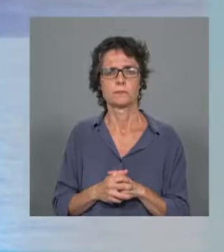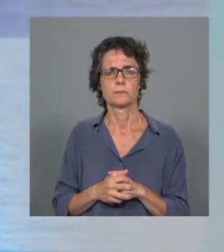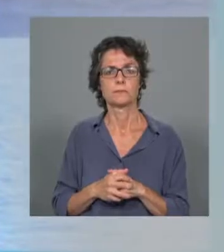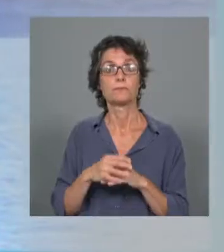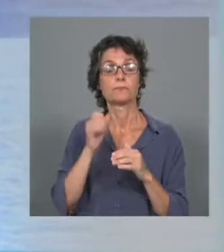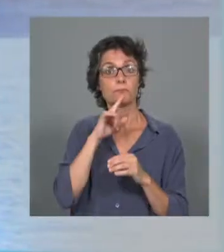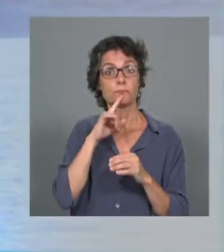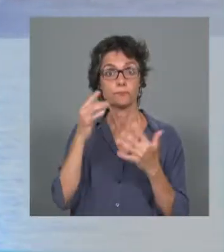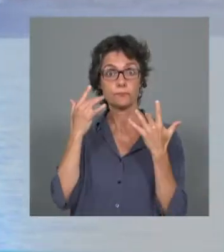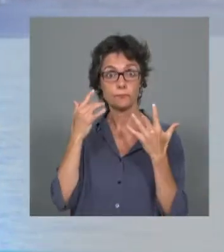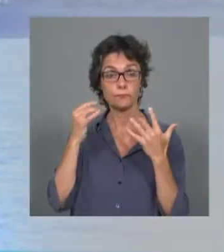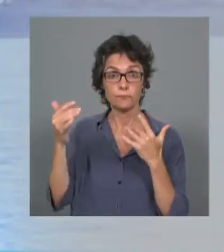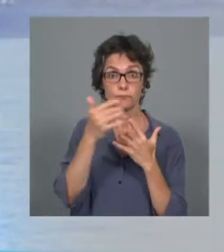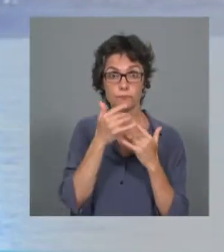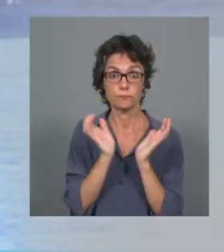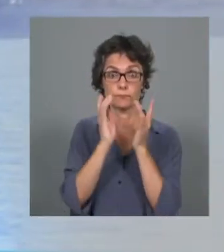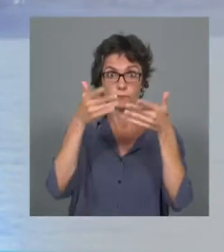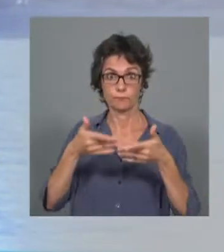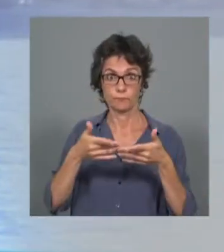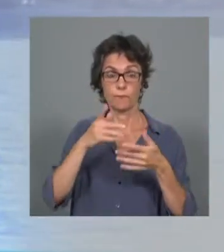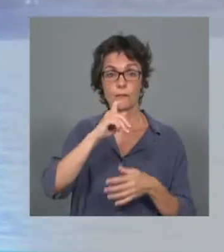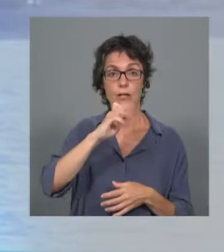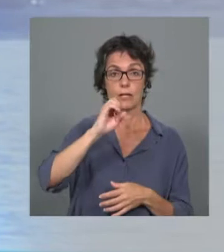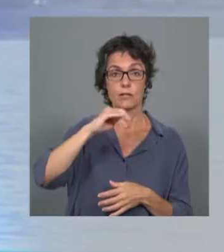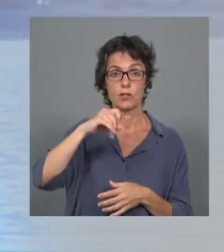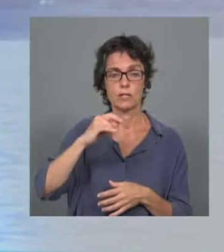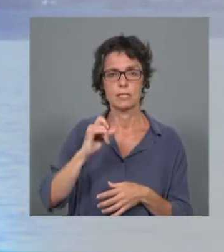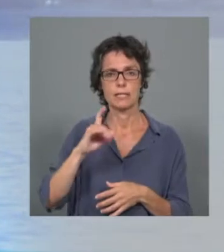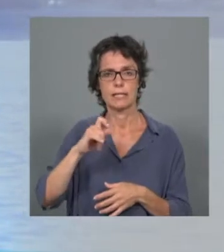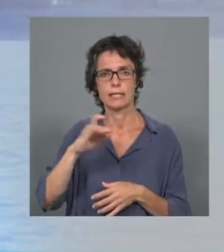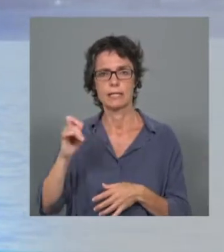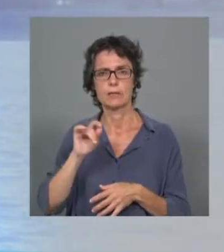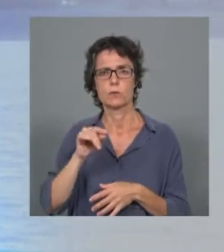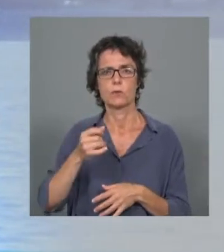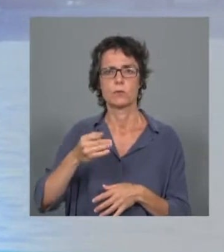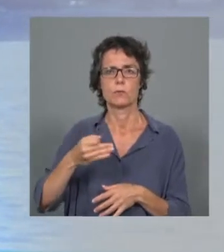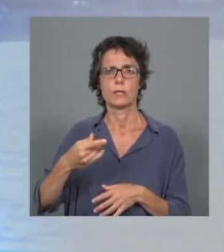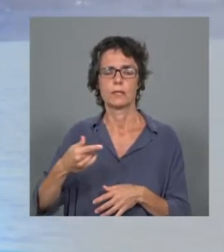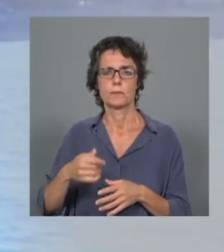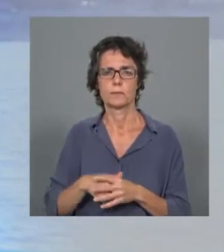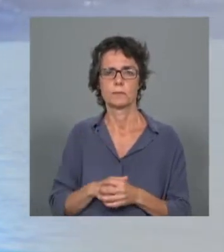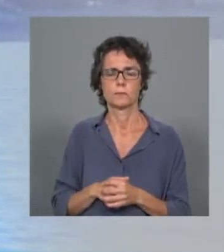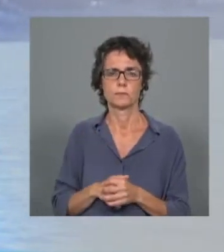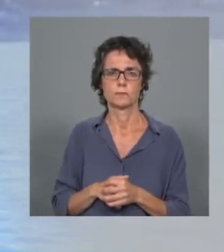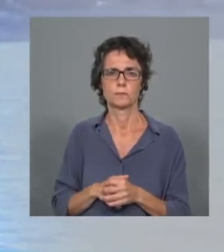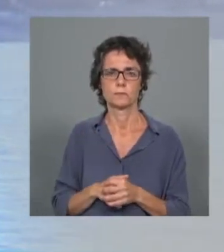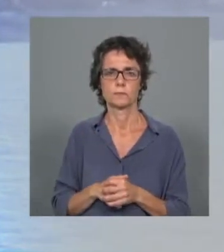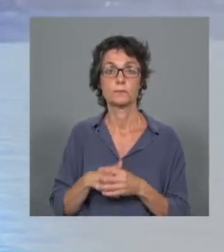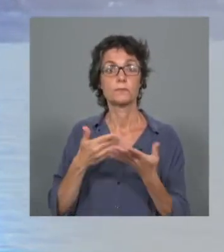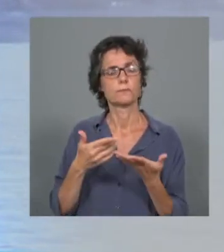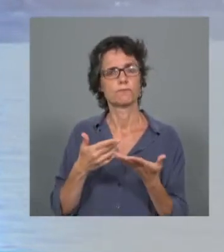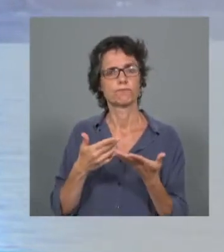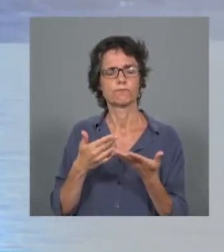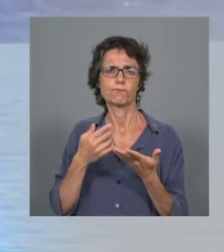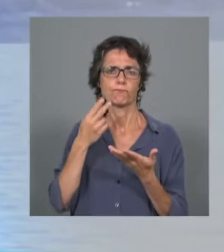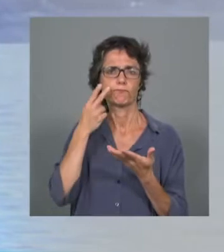Acompanhe estes e outros acontecimentos no portal da Agência Eclésia em eclésia.pt. Agora a análise de Isabel